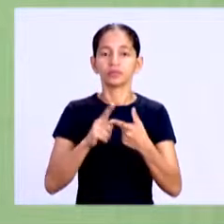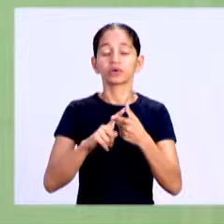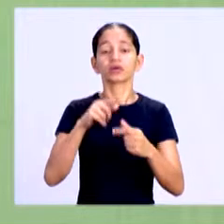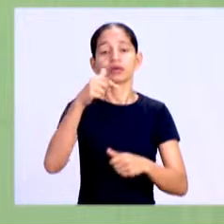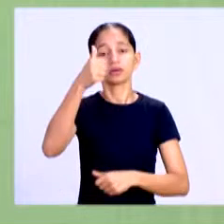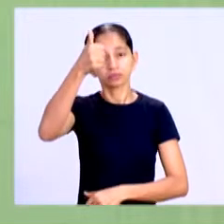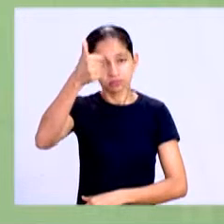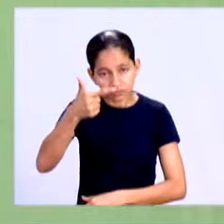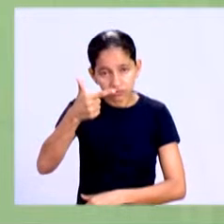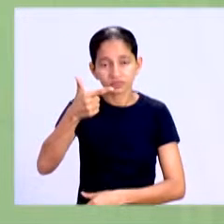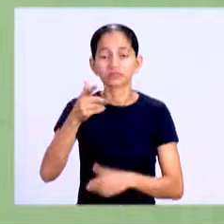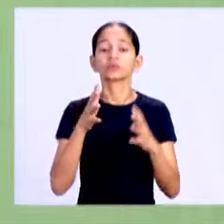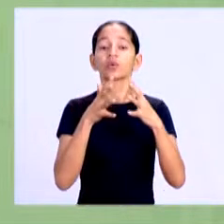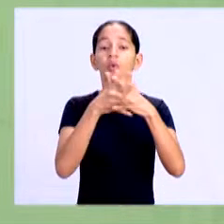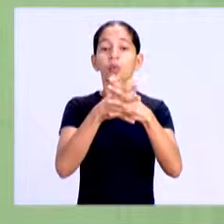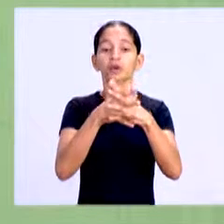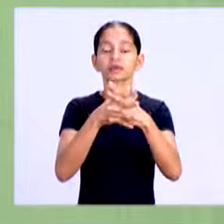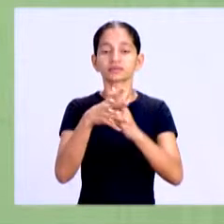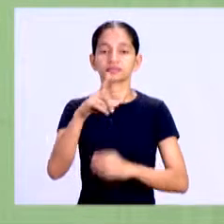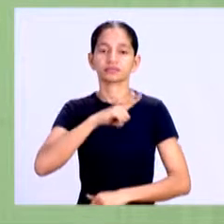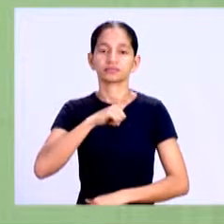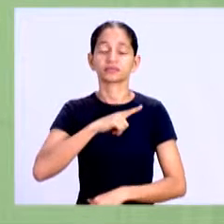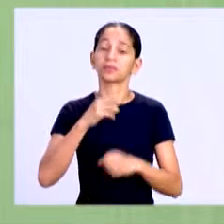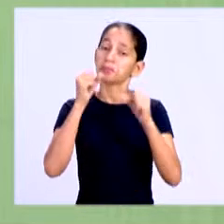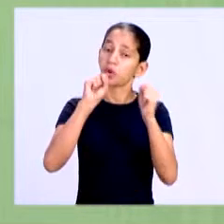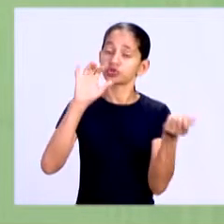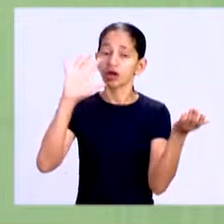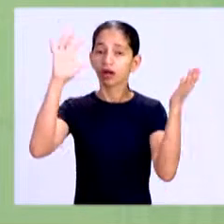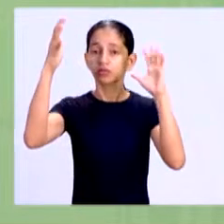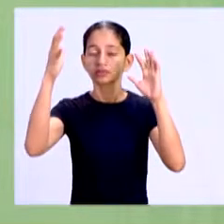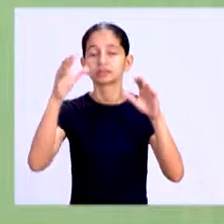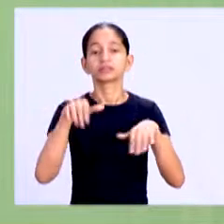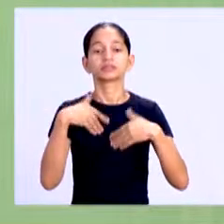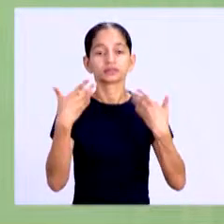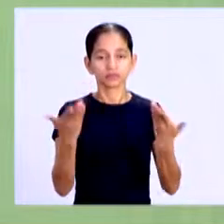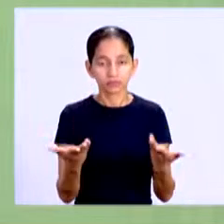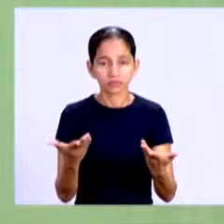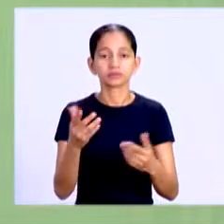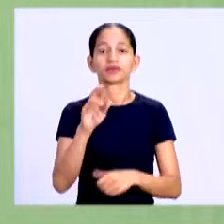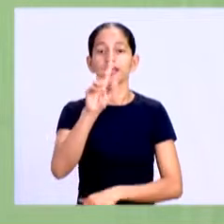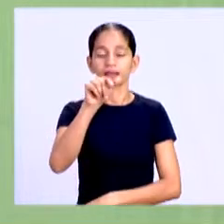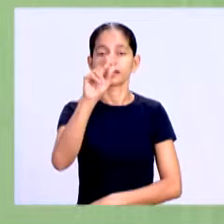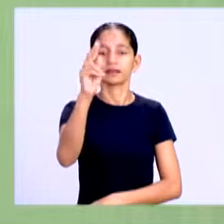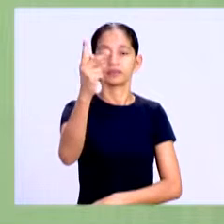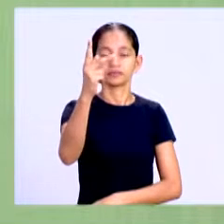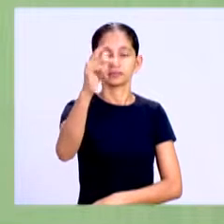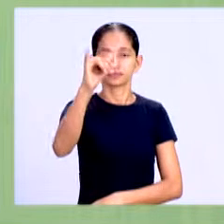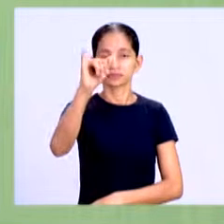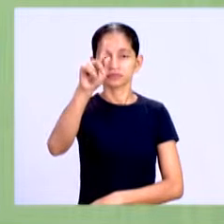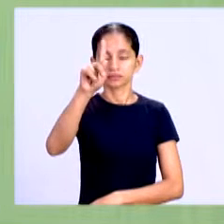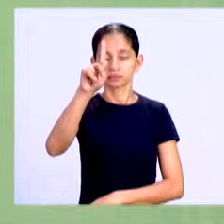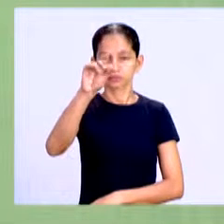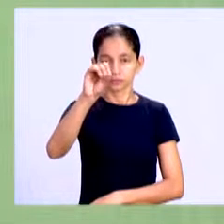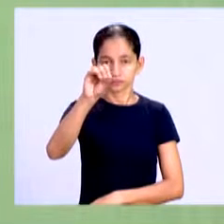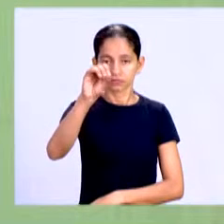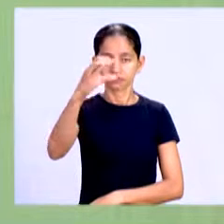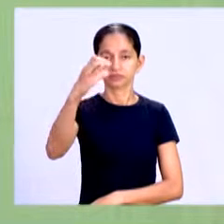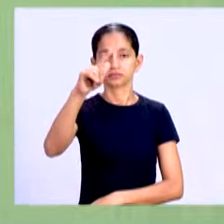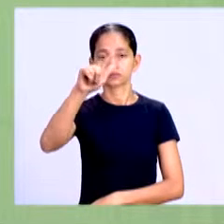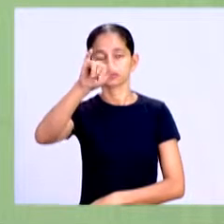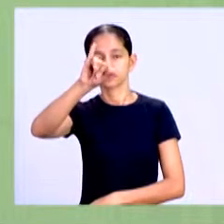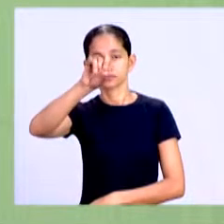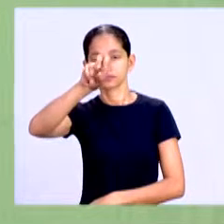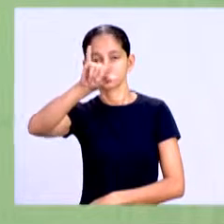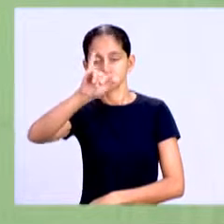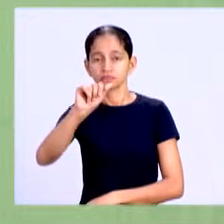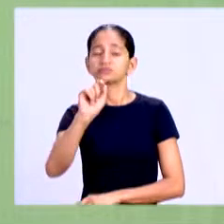e importantes complicações que o diabetes pode ocasionar é a hipoglicemia ou a